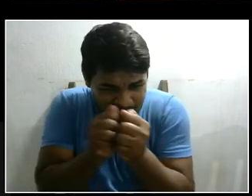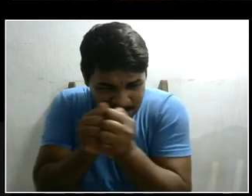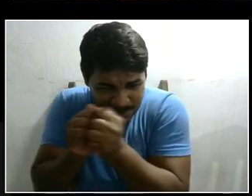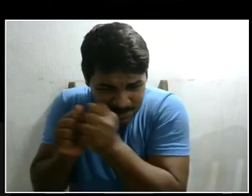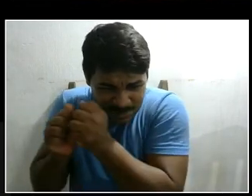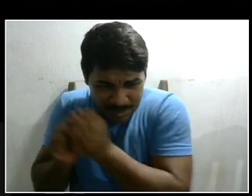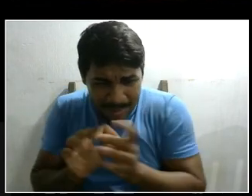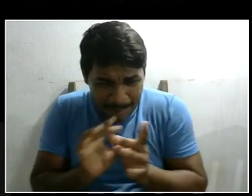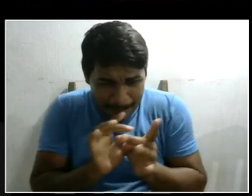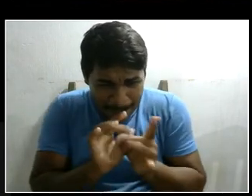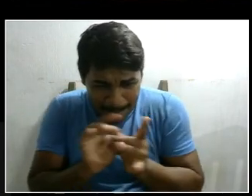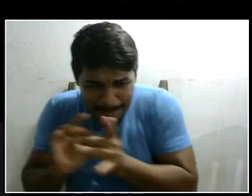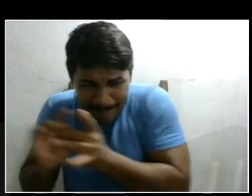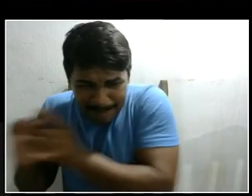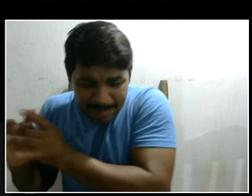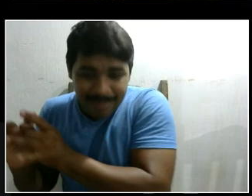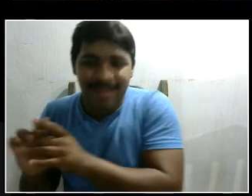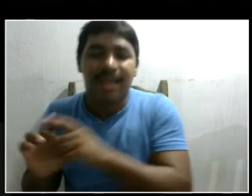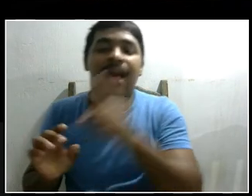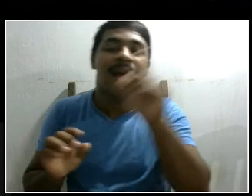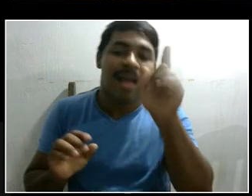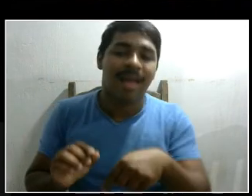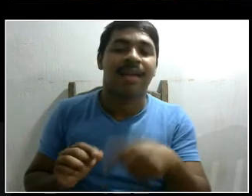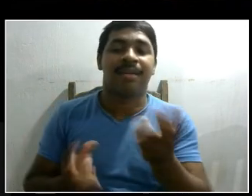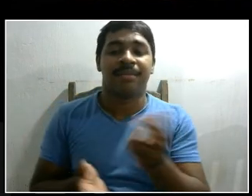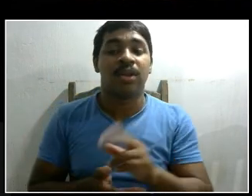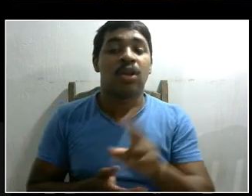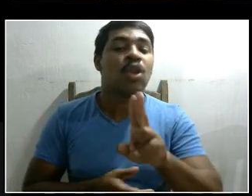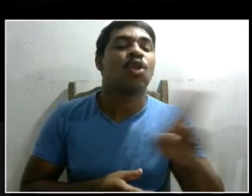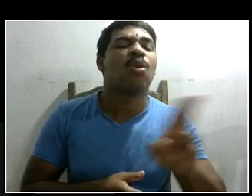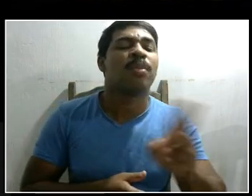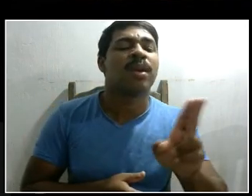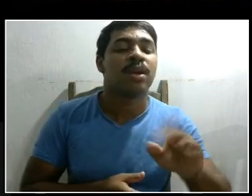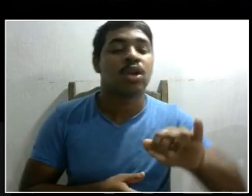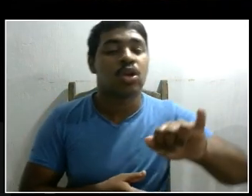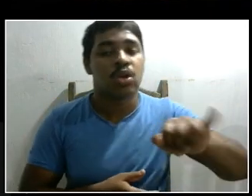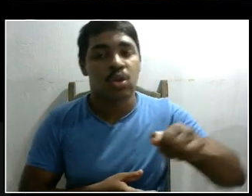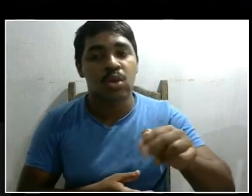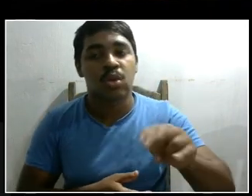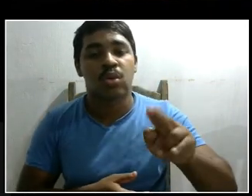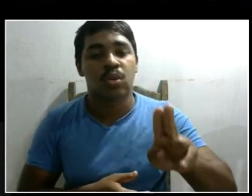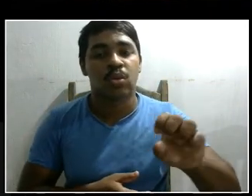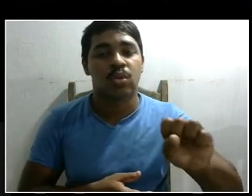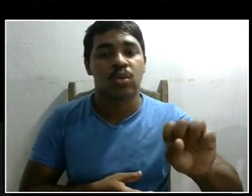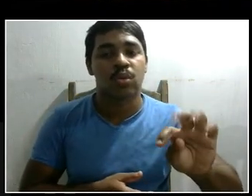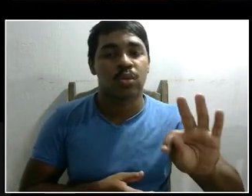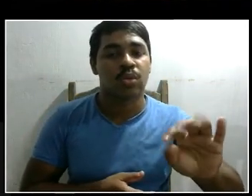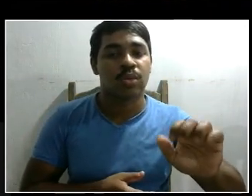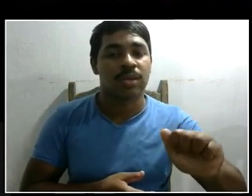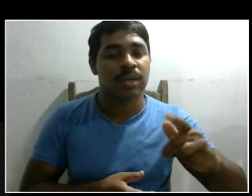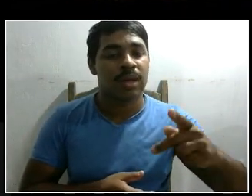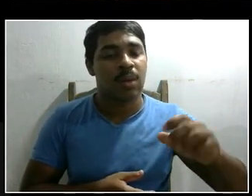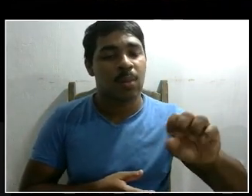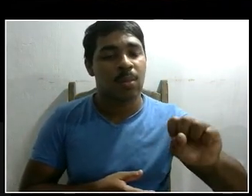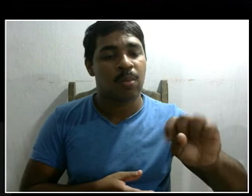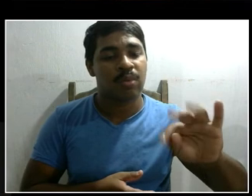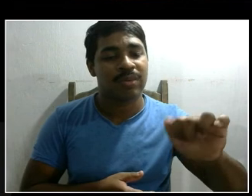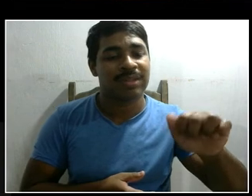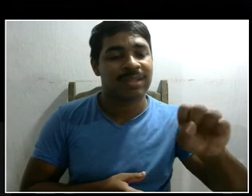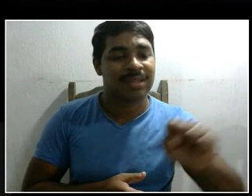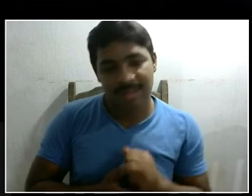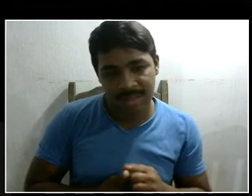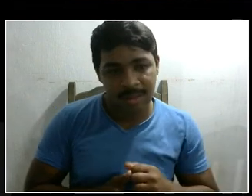serem bem unidas, ele não vai ter, por exemplo, muita substância entre as células. Por quê? Porque as células